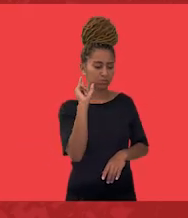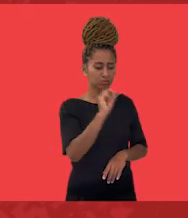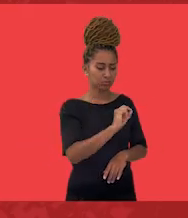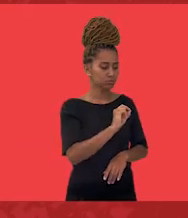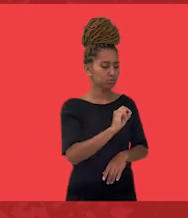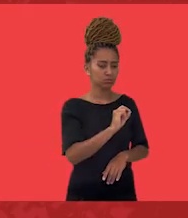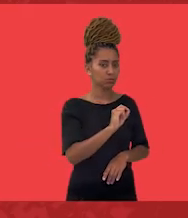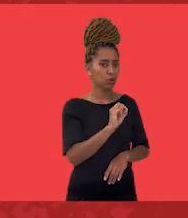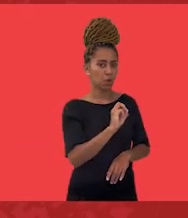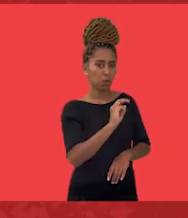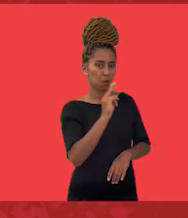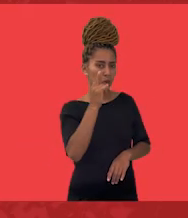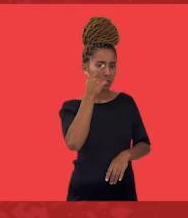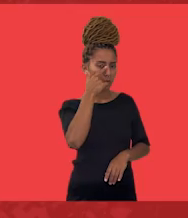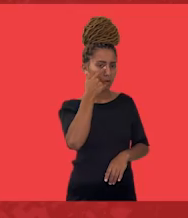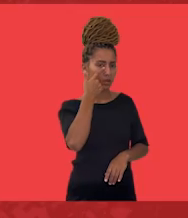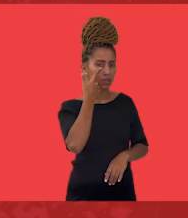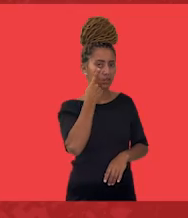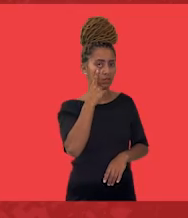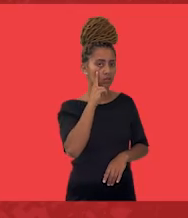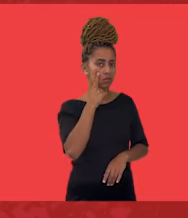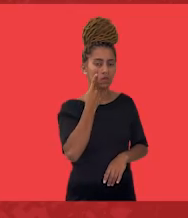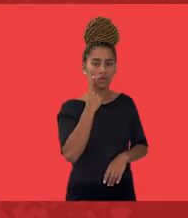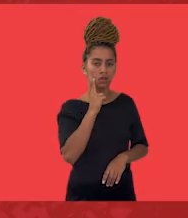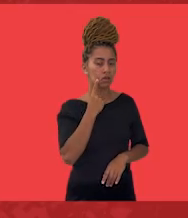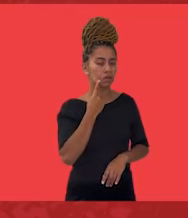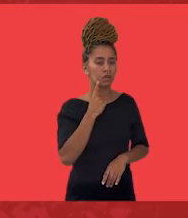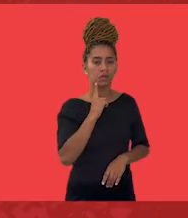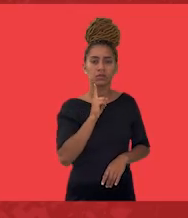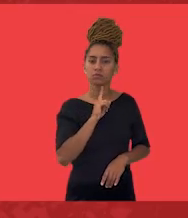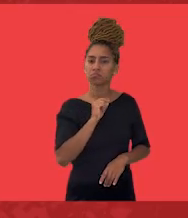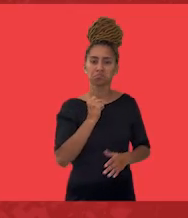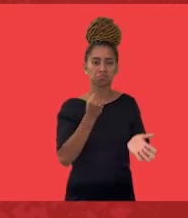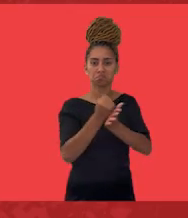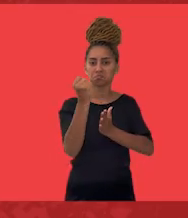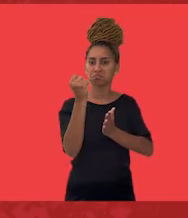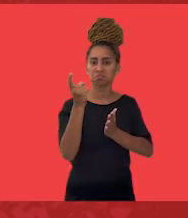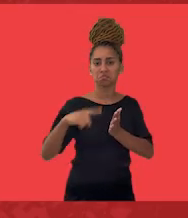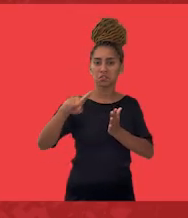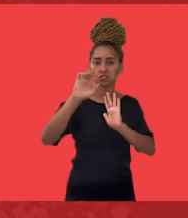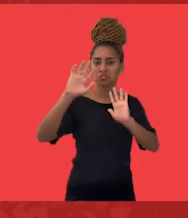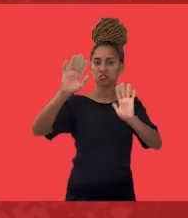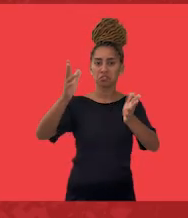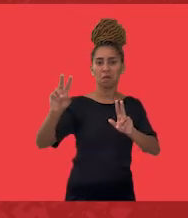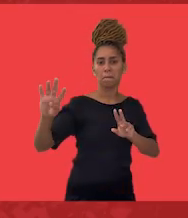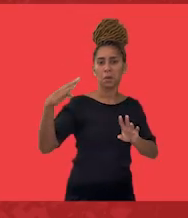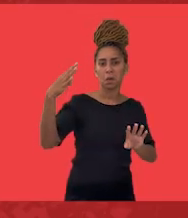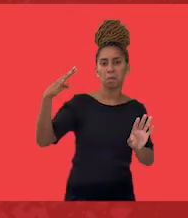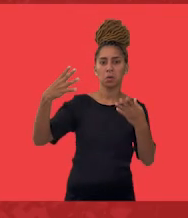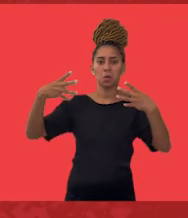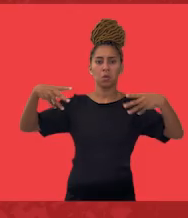das dramáticas. Cry, baby, não mais. Levantarei suave